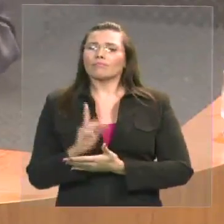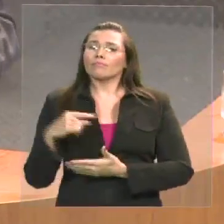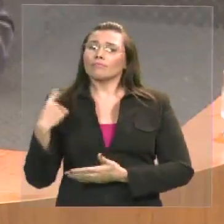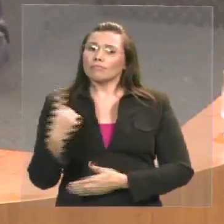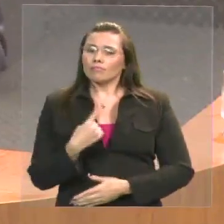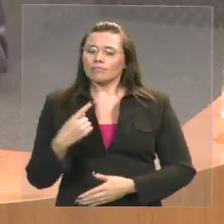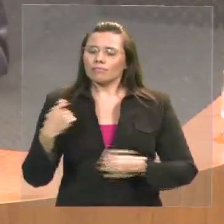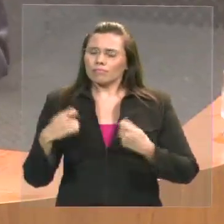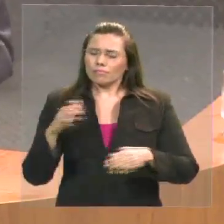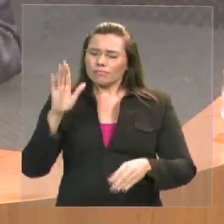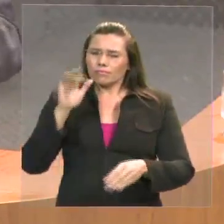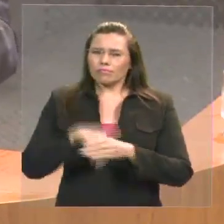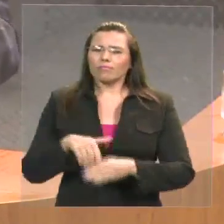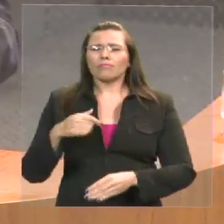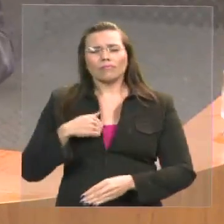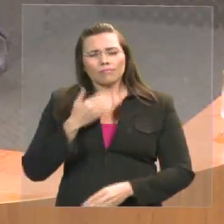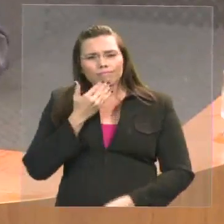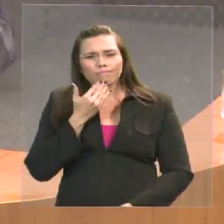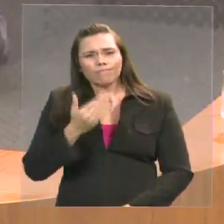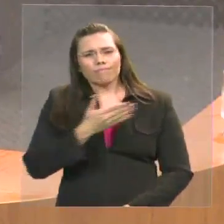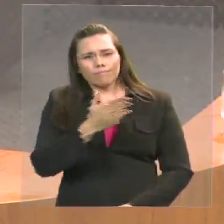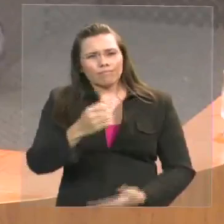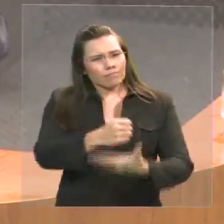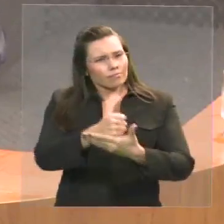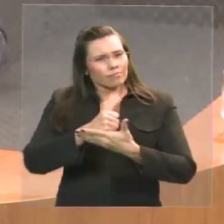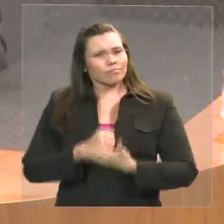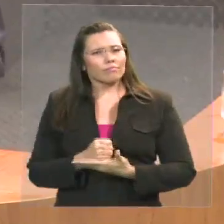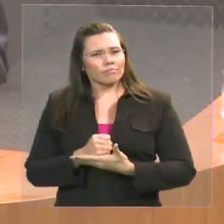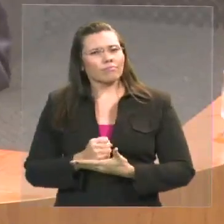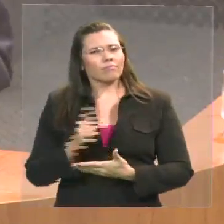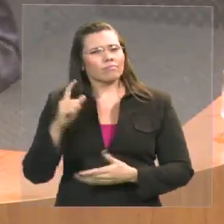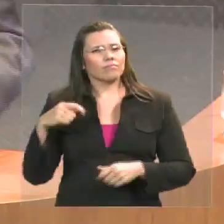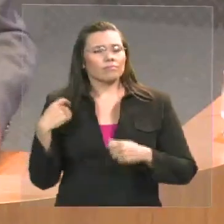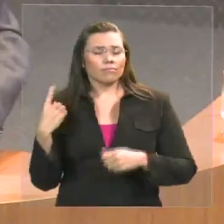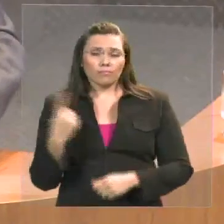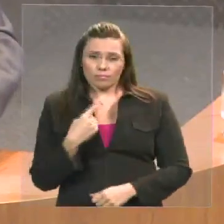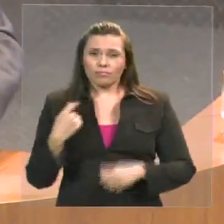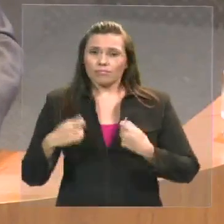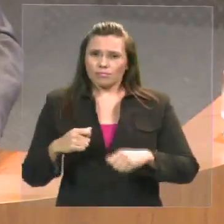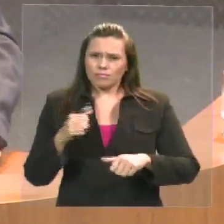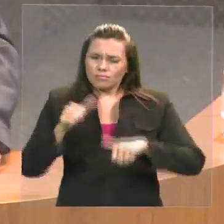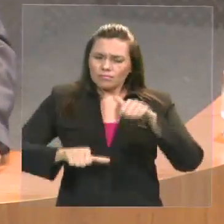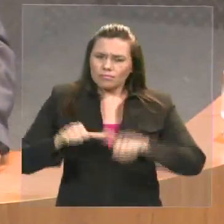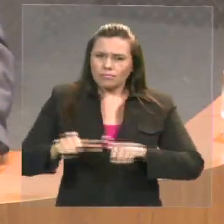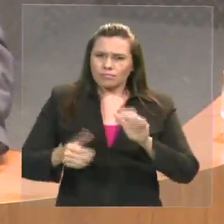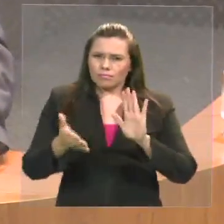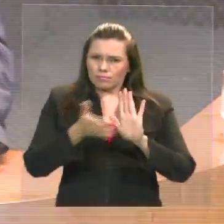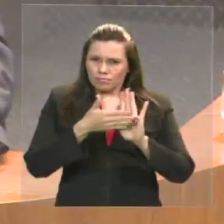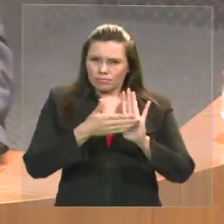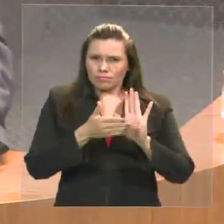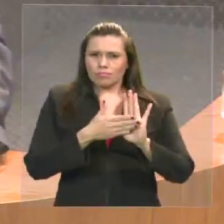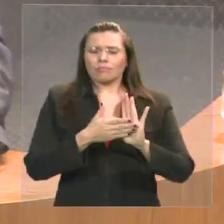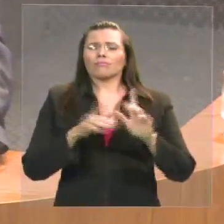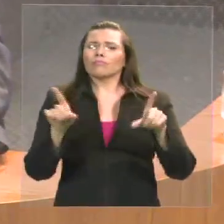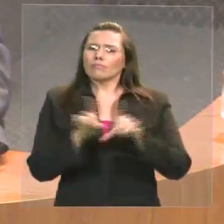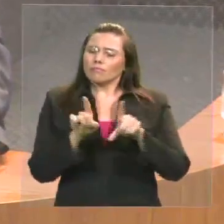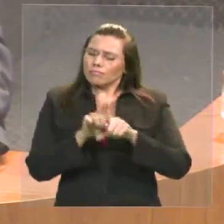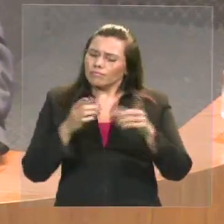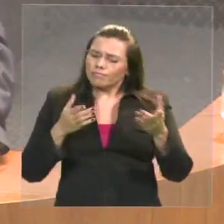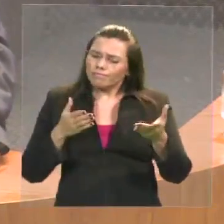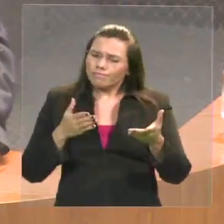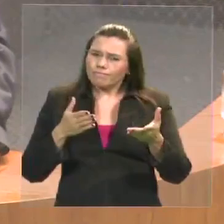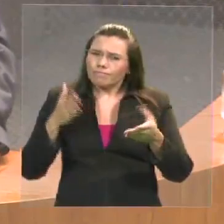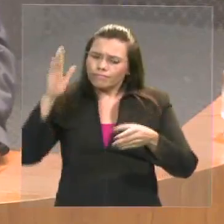todos os nobres colegas, para que nós possamos apreciar e votar essas medidas e, assim, fortalecer a economia maranhense. Então, aqui de